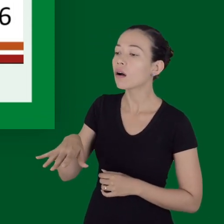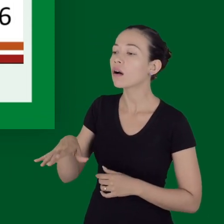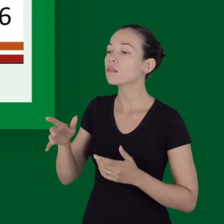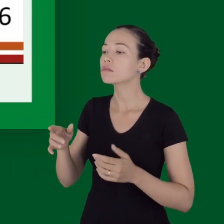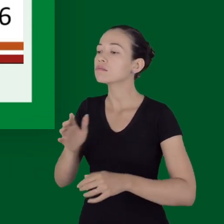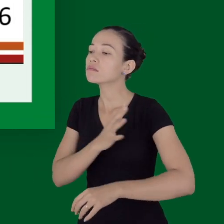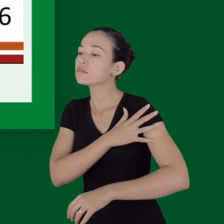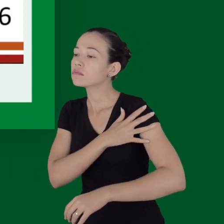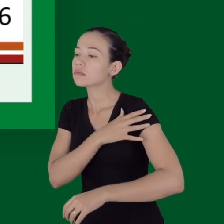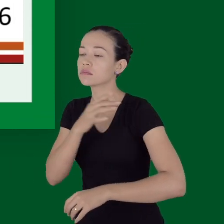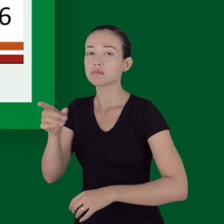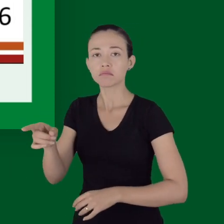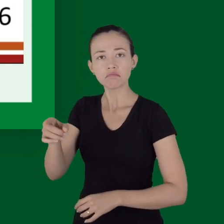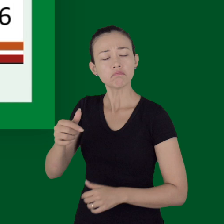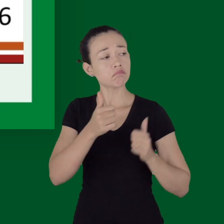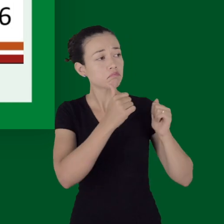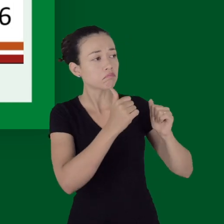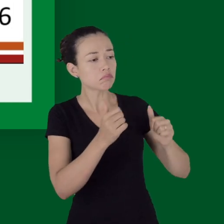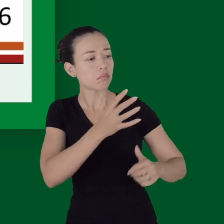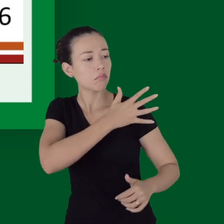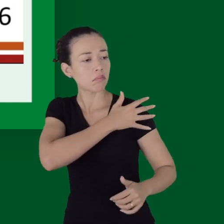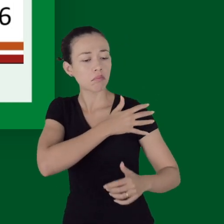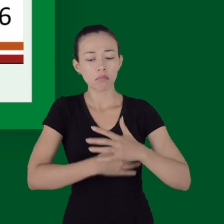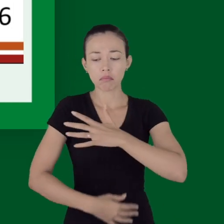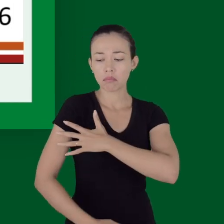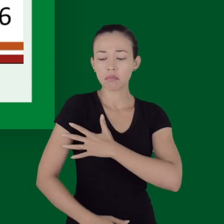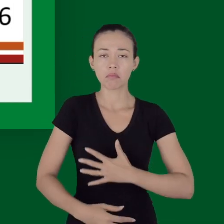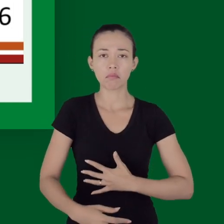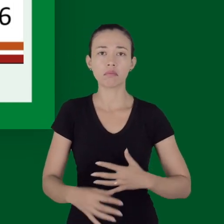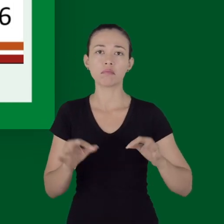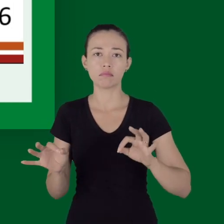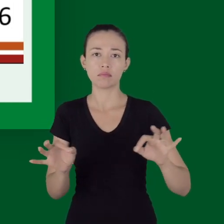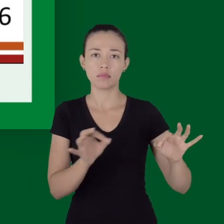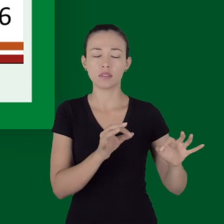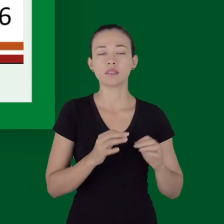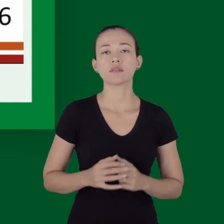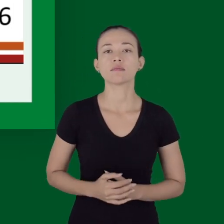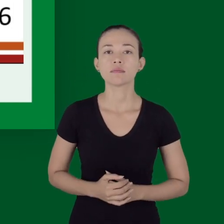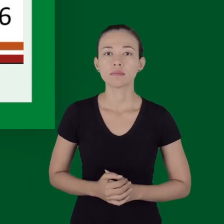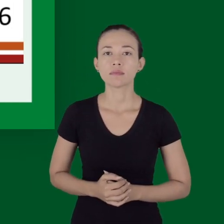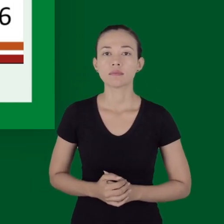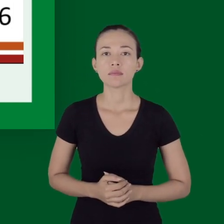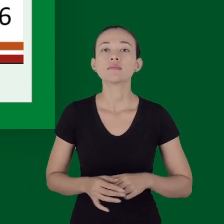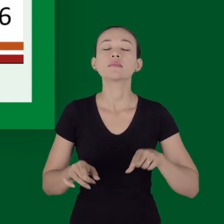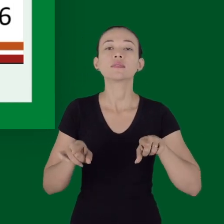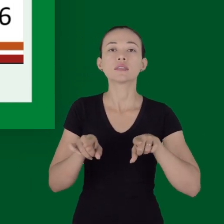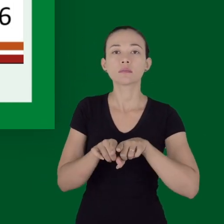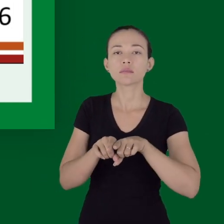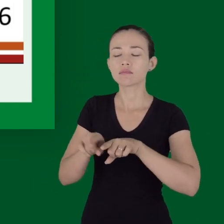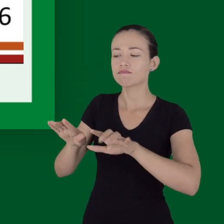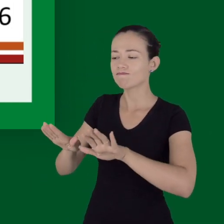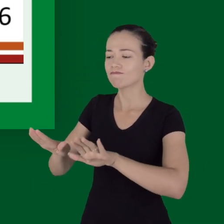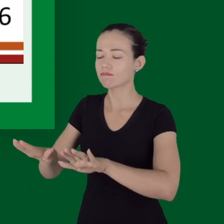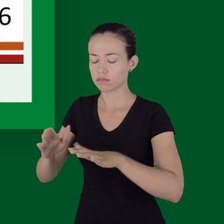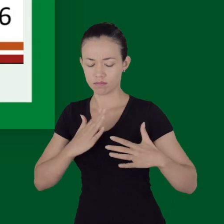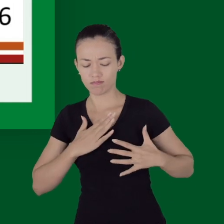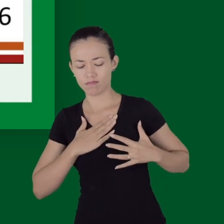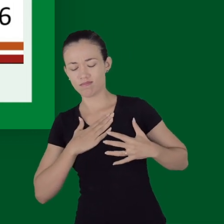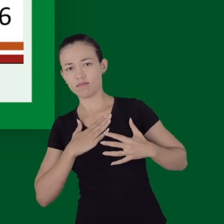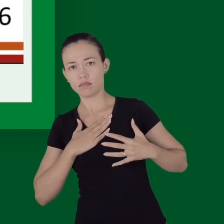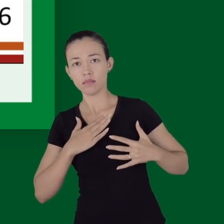local, localiza. Movimentos de retirada, faz um estímulo de pressão, ele não localiza, mas ele movimenta.